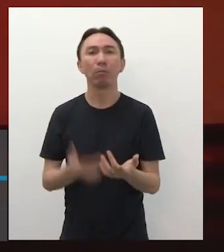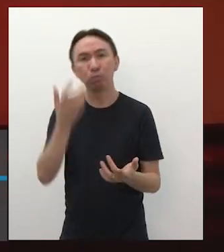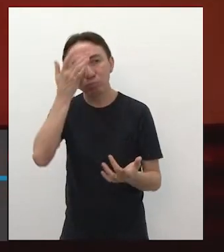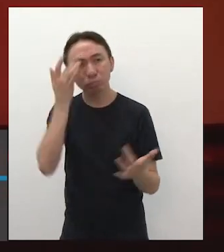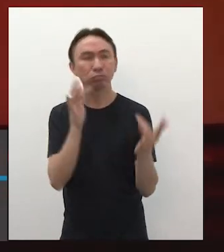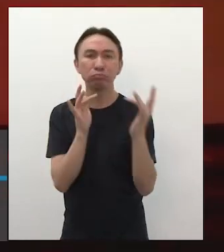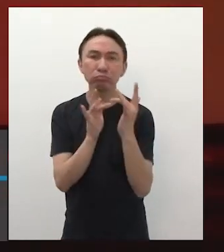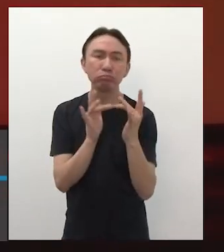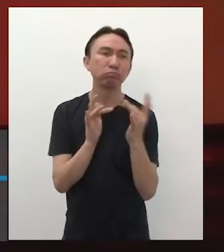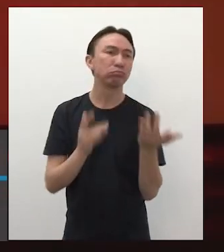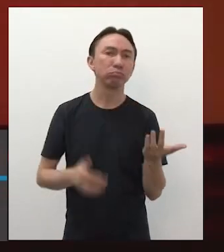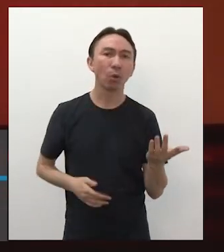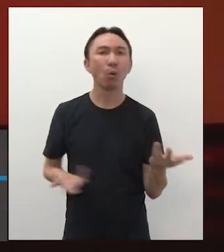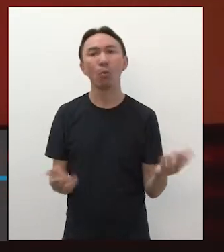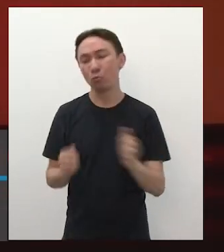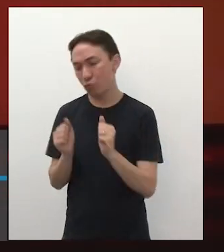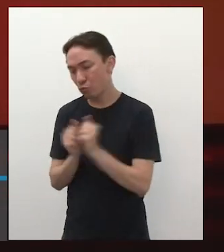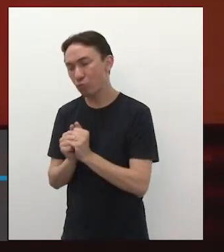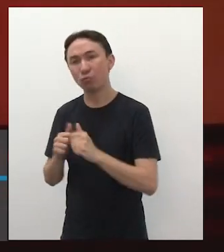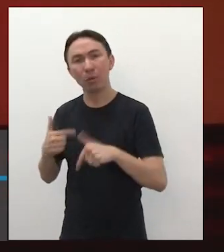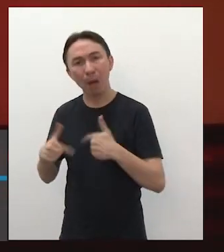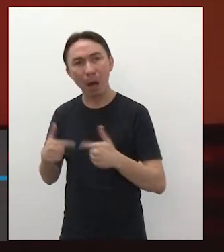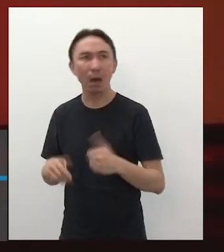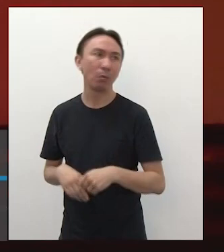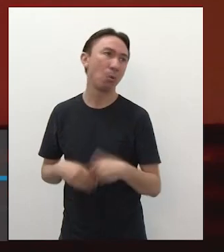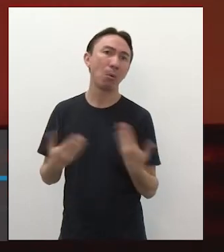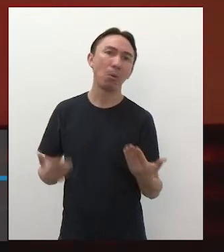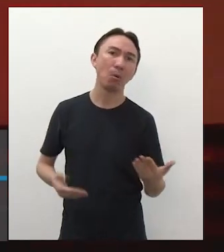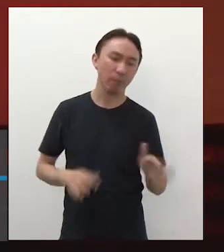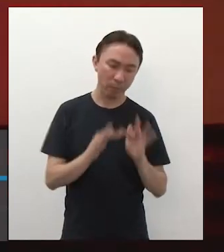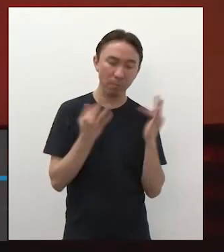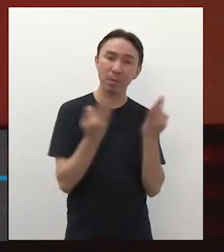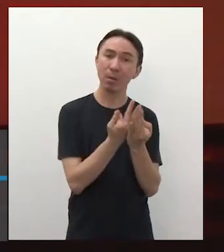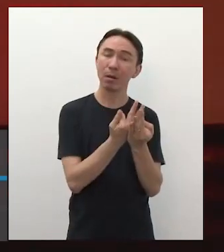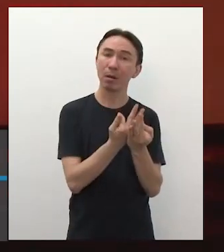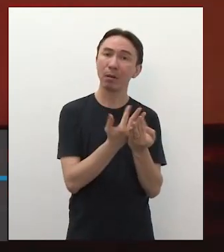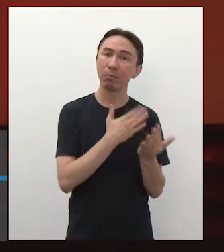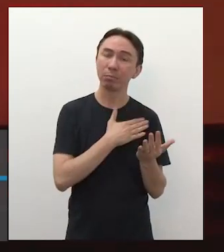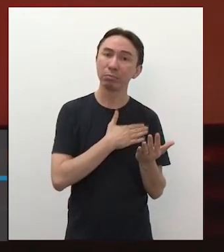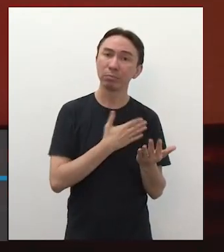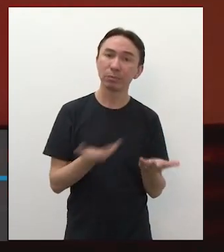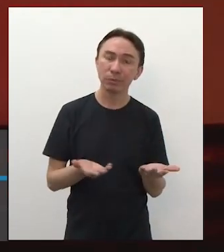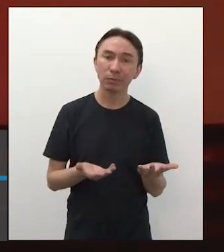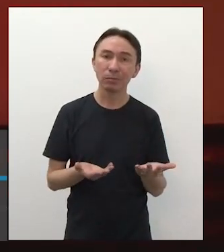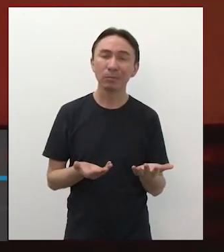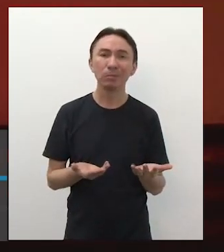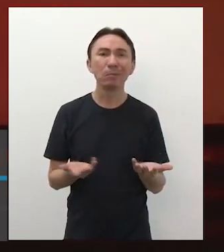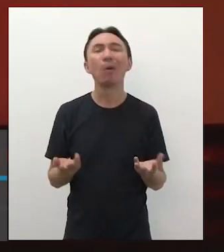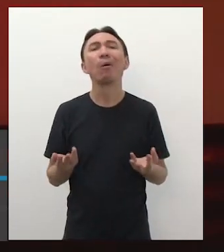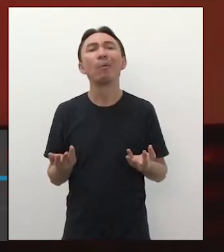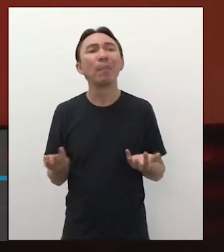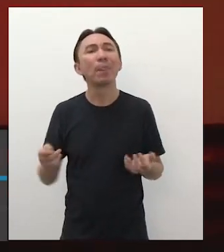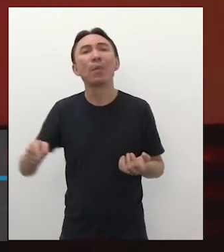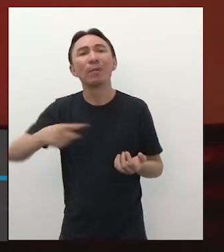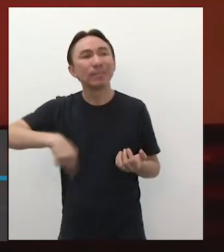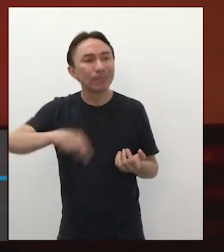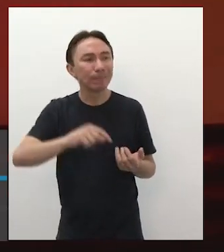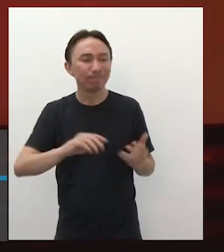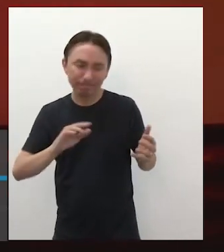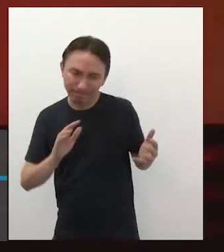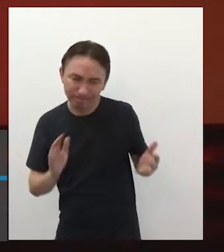de trabalho, ou mesmo na nossa casa, com os nossos familiares. Como é que a gente faz para